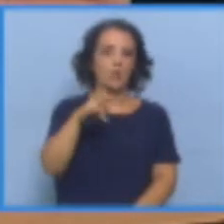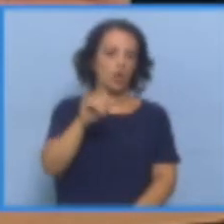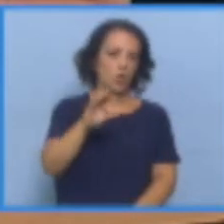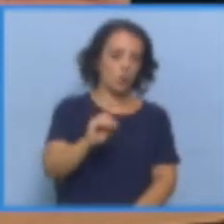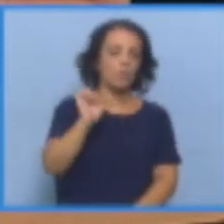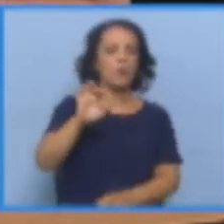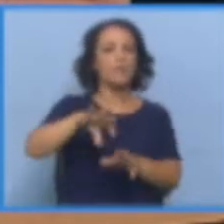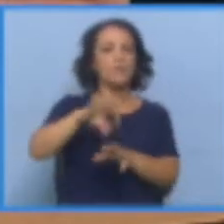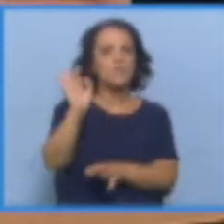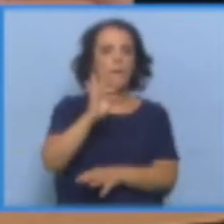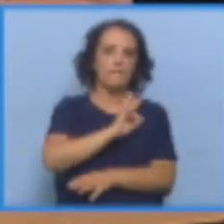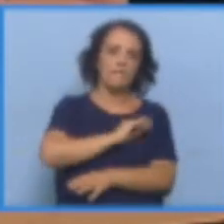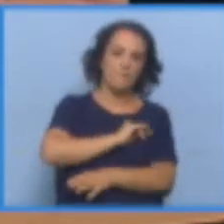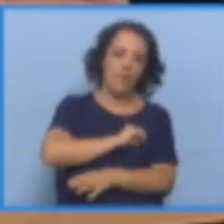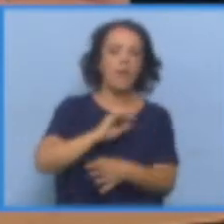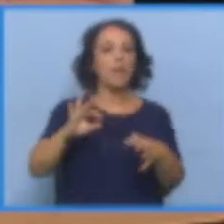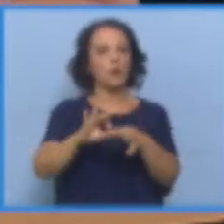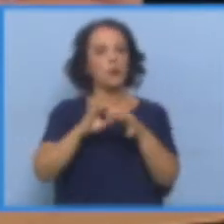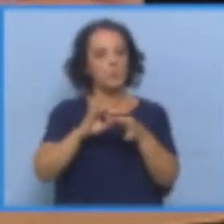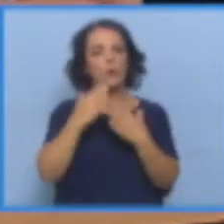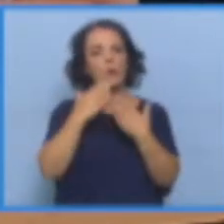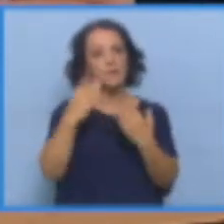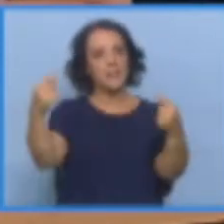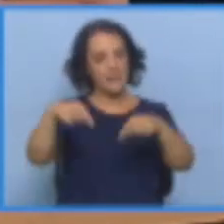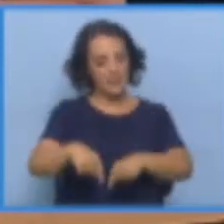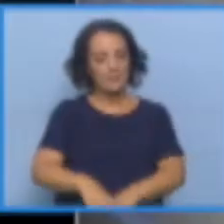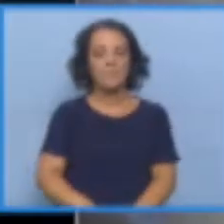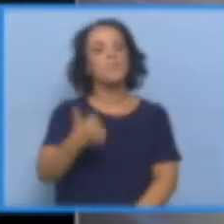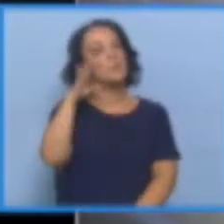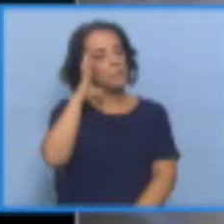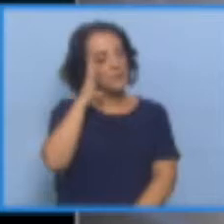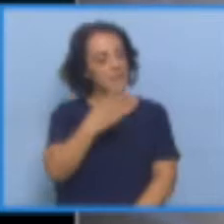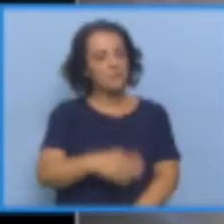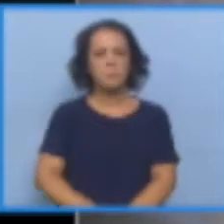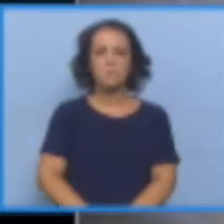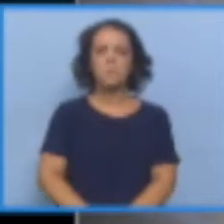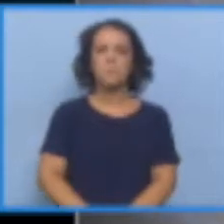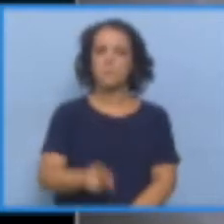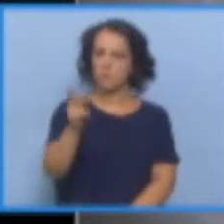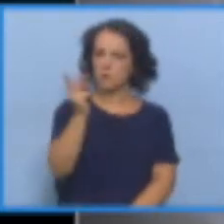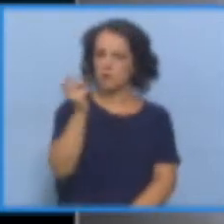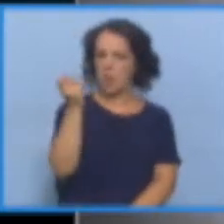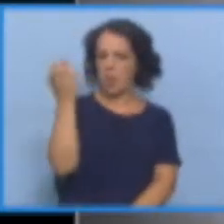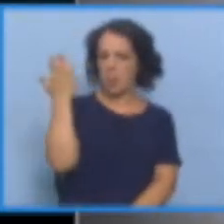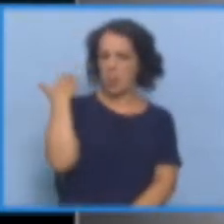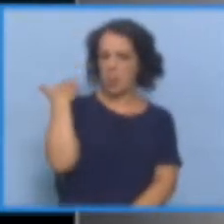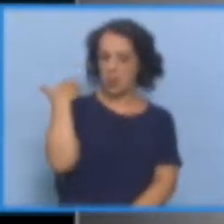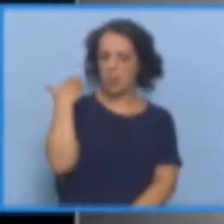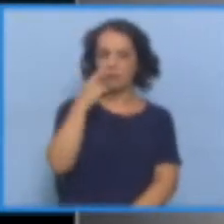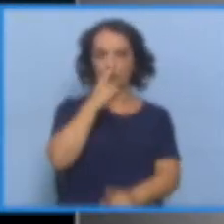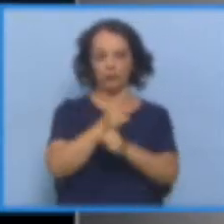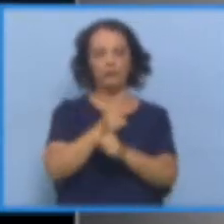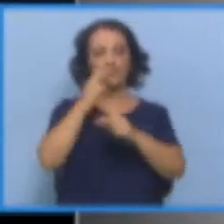Cooperação. Boa tarde, obrigado por estarem connosco. Não foi há muito tempo que participaram ambos nas